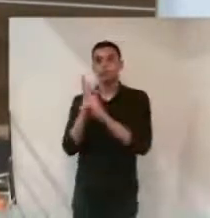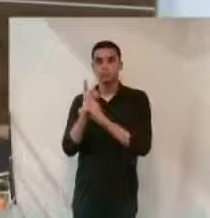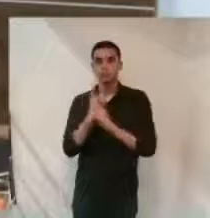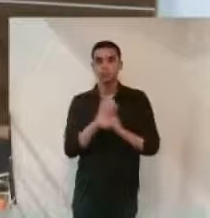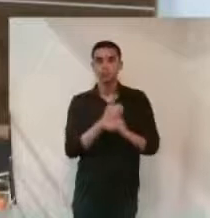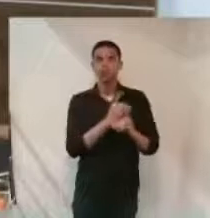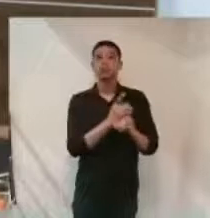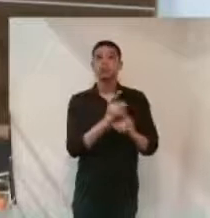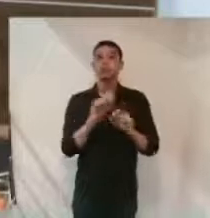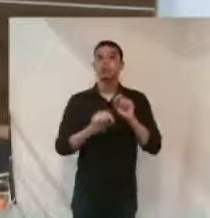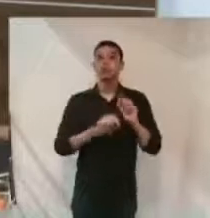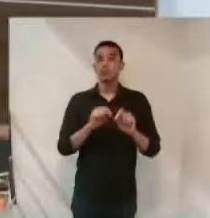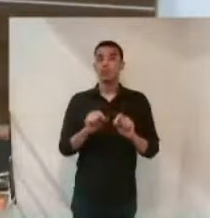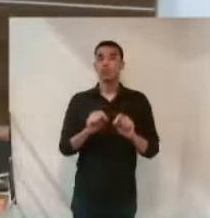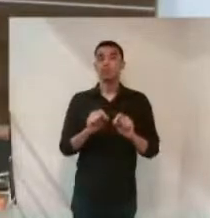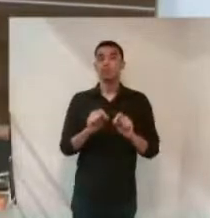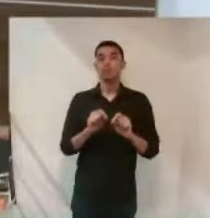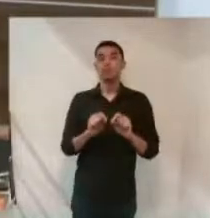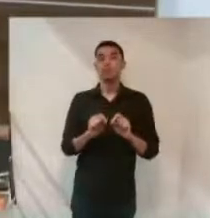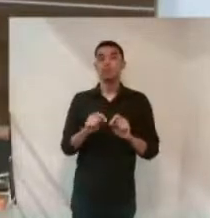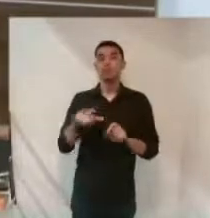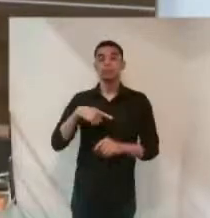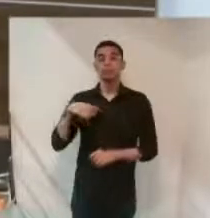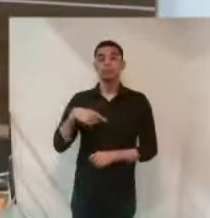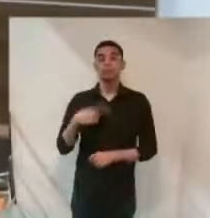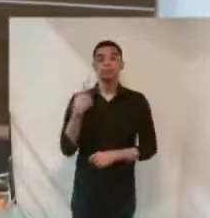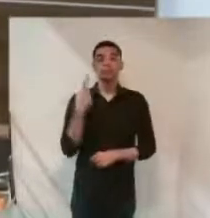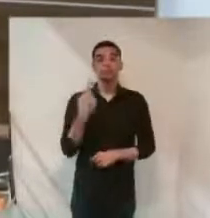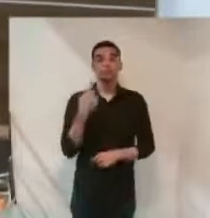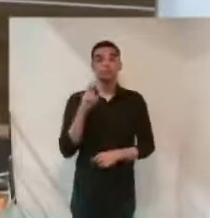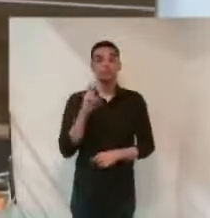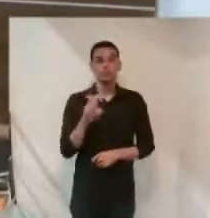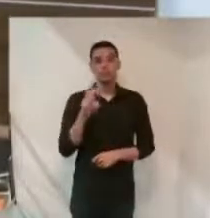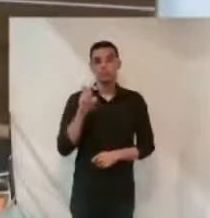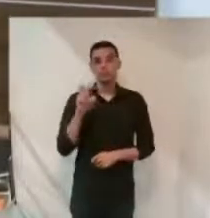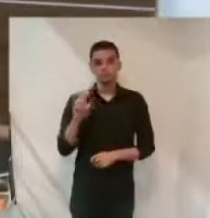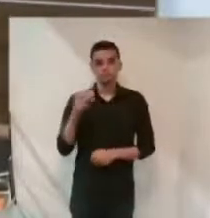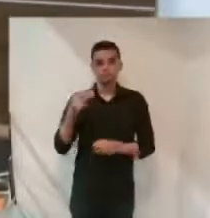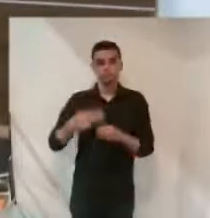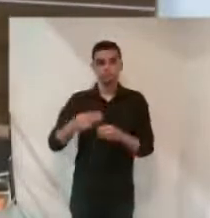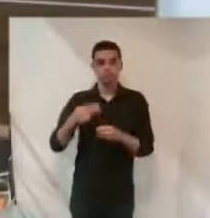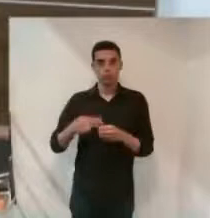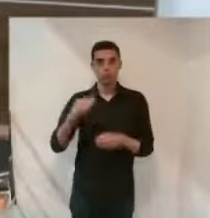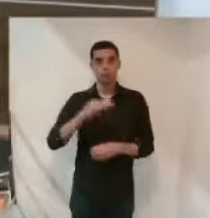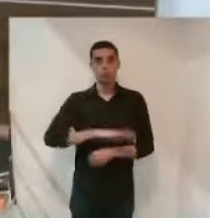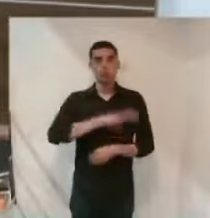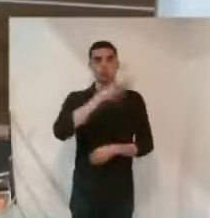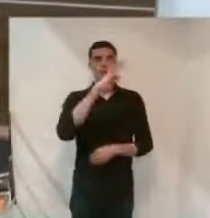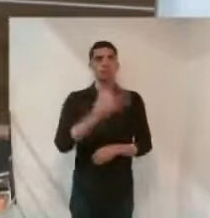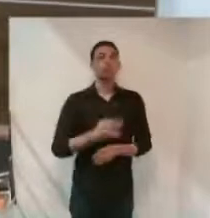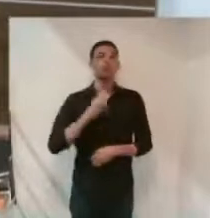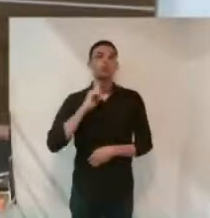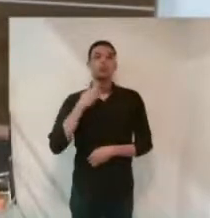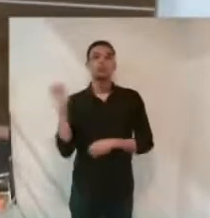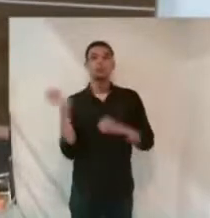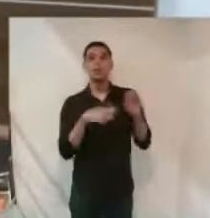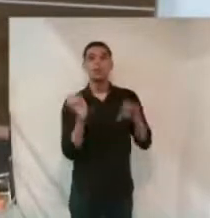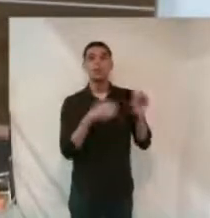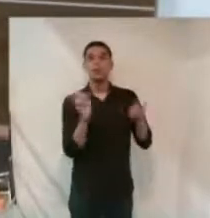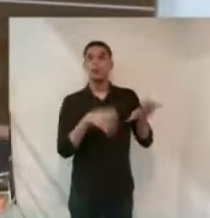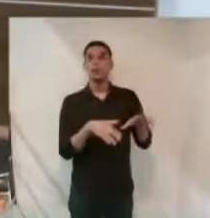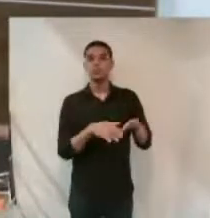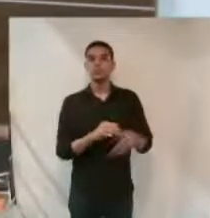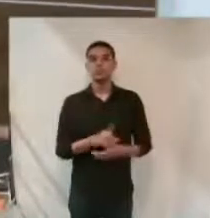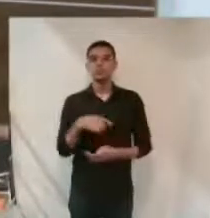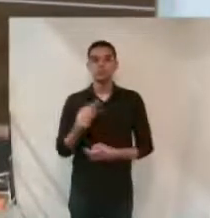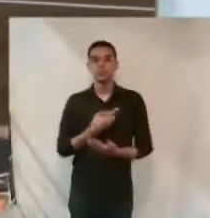trabalho da gente, do Tribunal de Contas, 155 municípios depositando em aterros, em lixões, aquilo chamou a